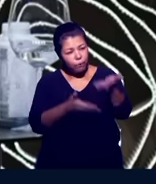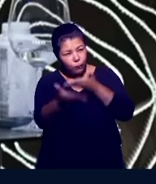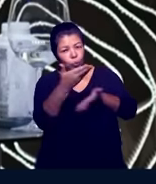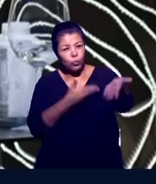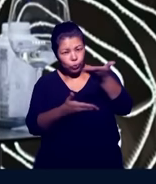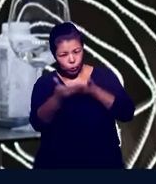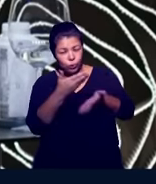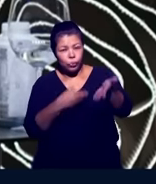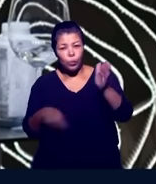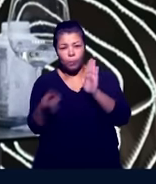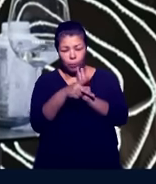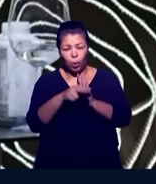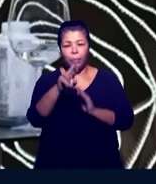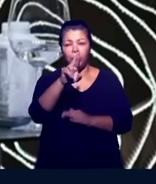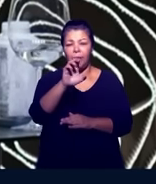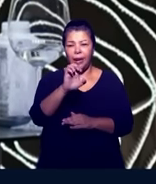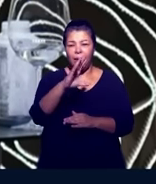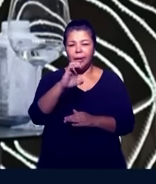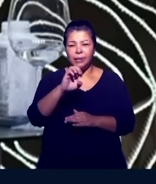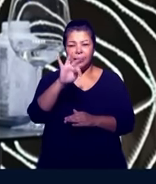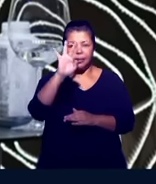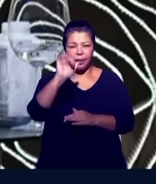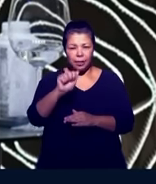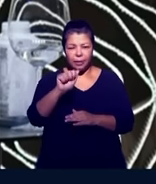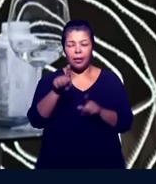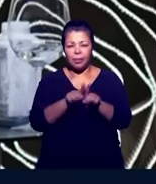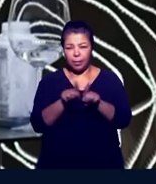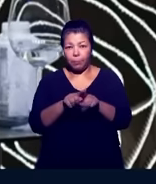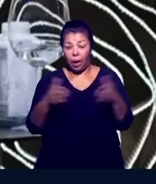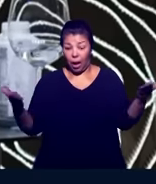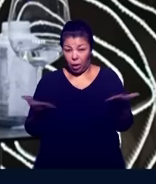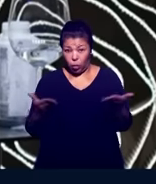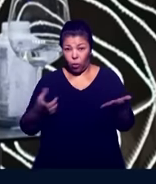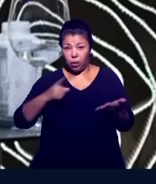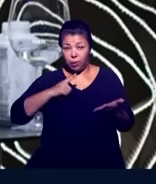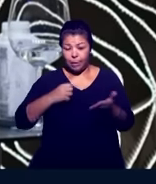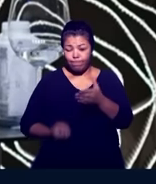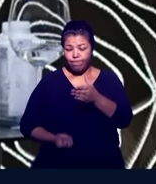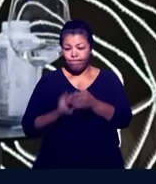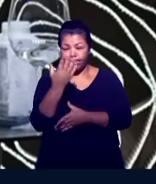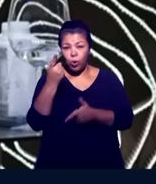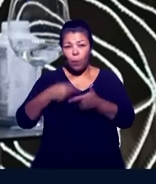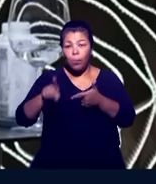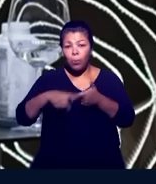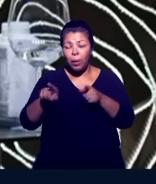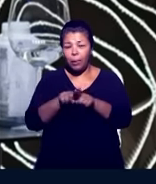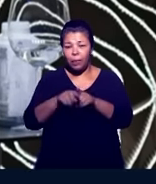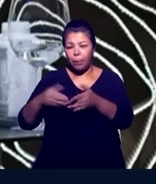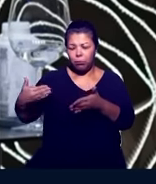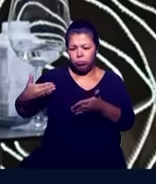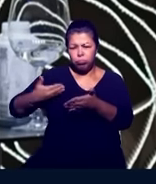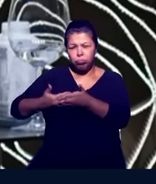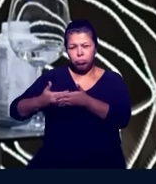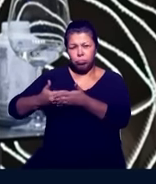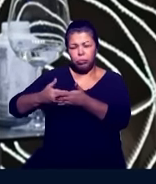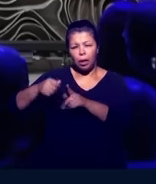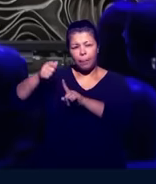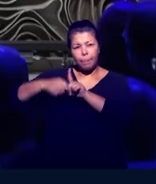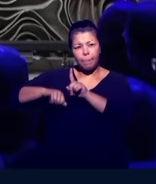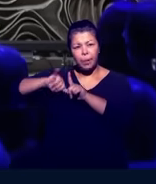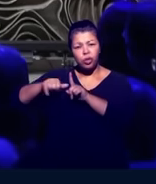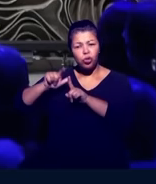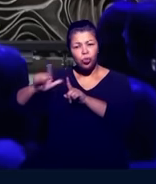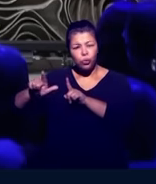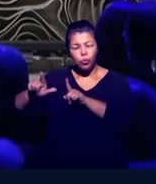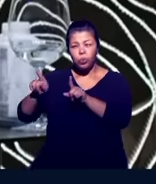receita o outro problema que apareceu agora mais recentemente a partir de Julho mas que vem também de